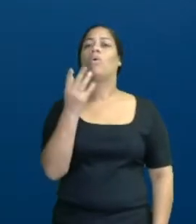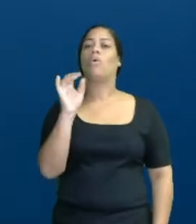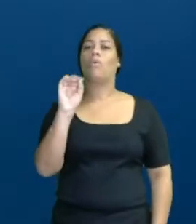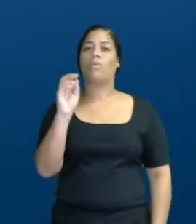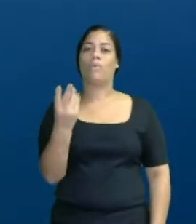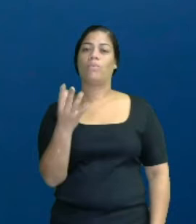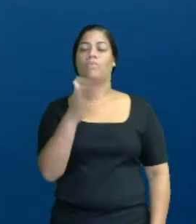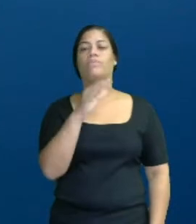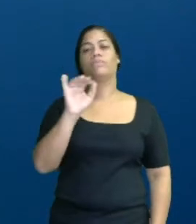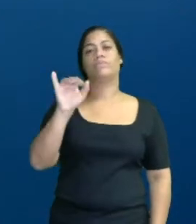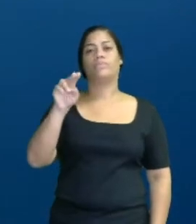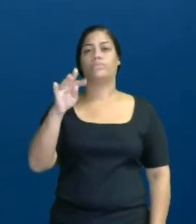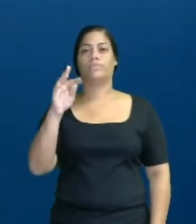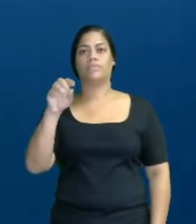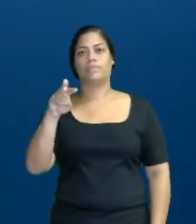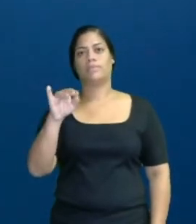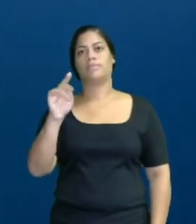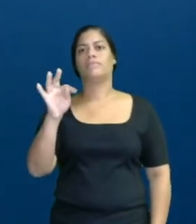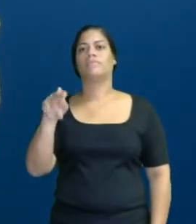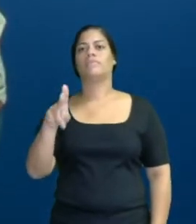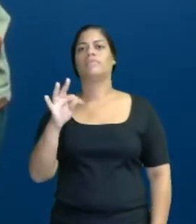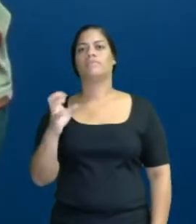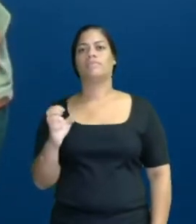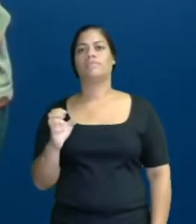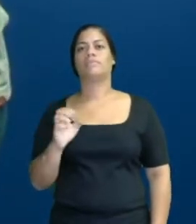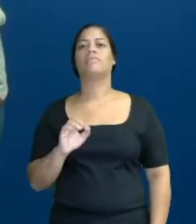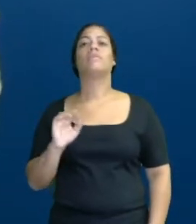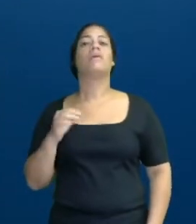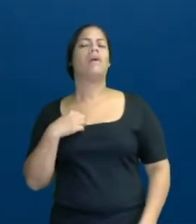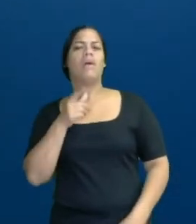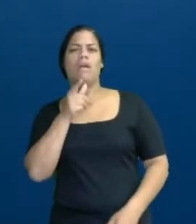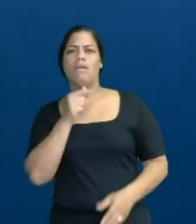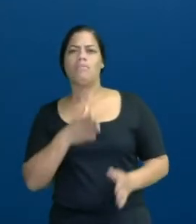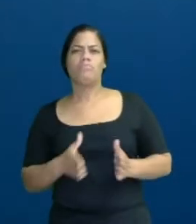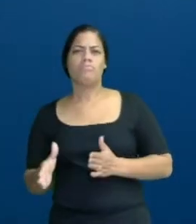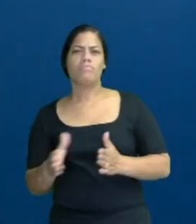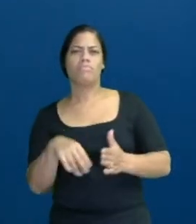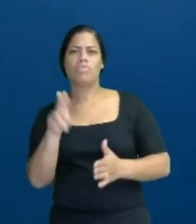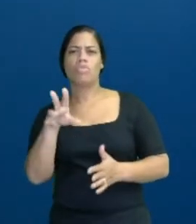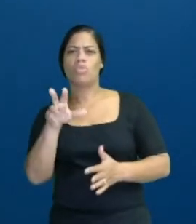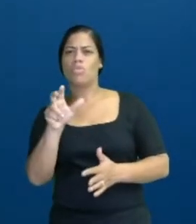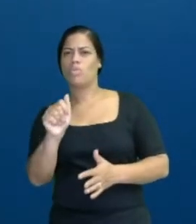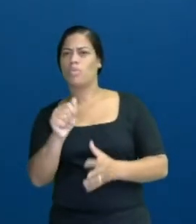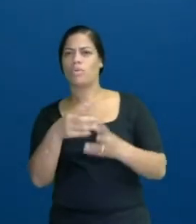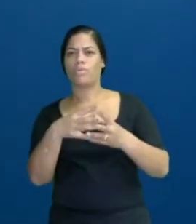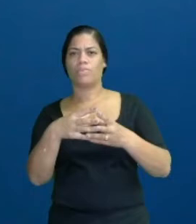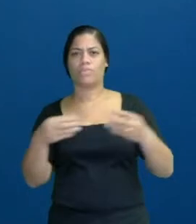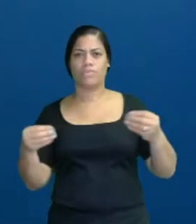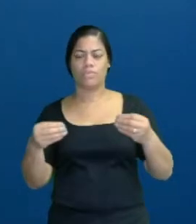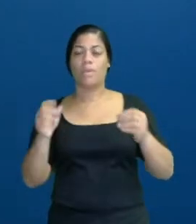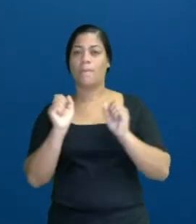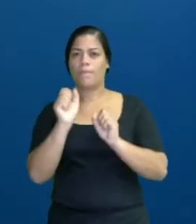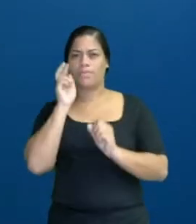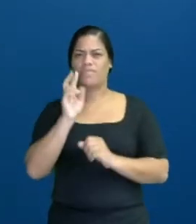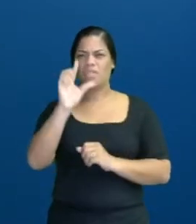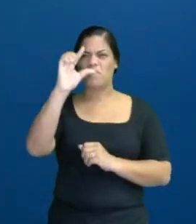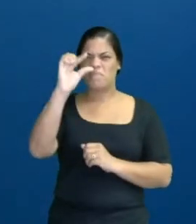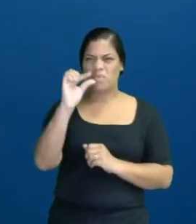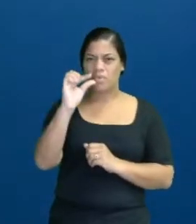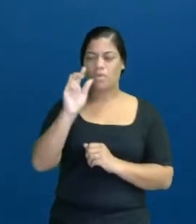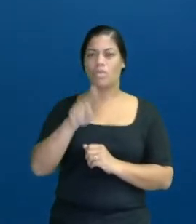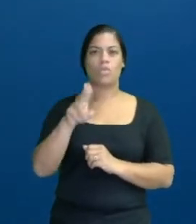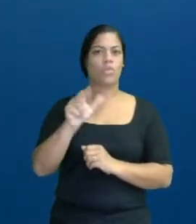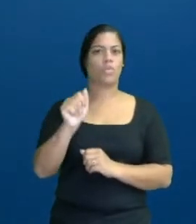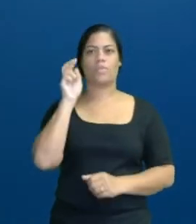professora? Um rio perene é um rio que não seca, que a gente nunca vai encontrar ele, a gente pode ver ele com pouca água, mas a gente nunca